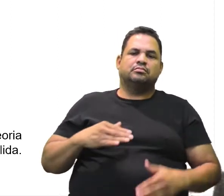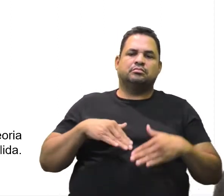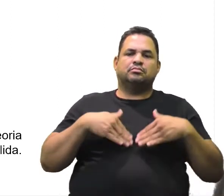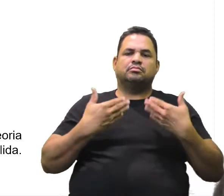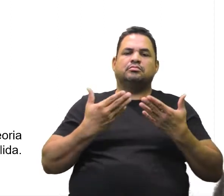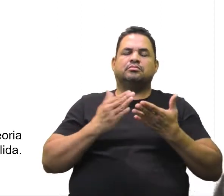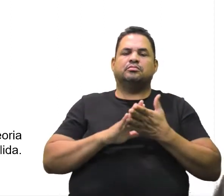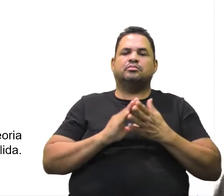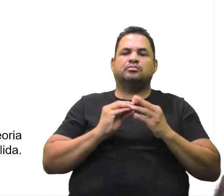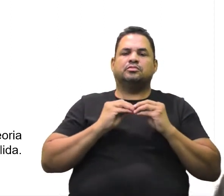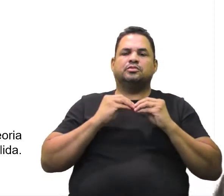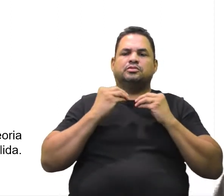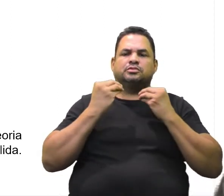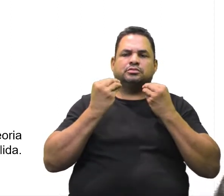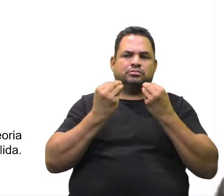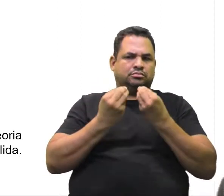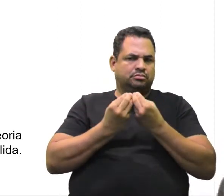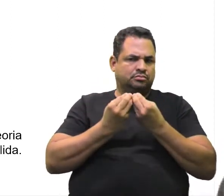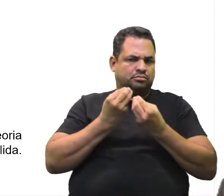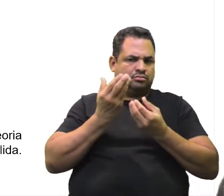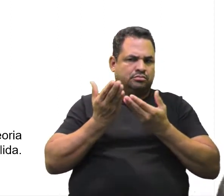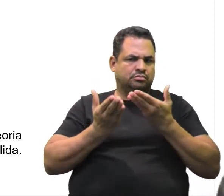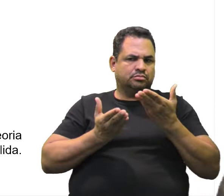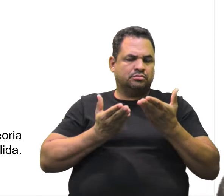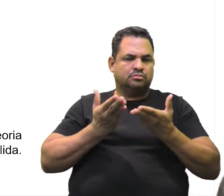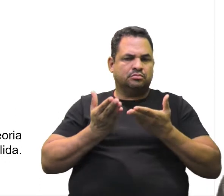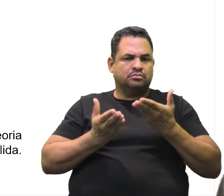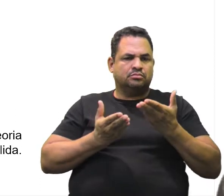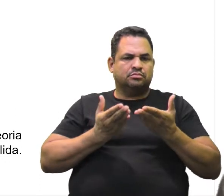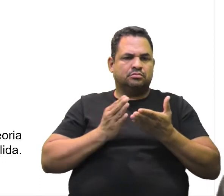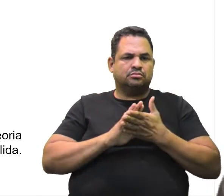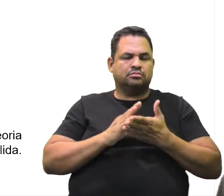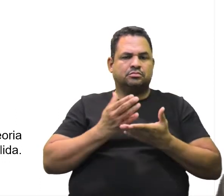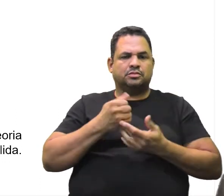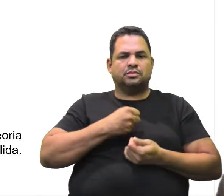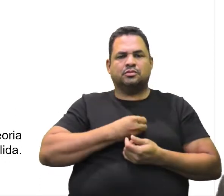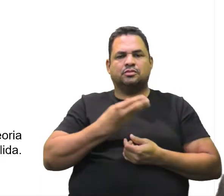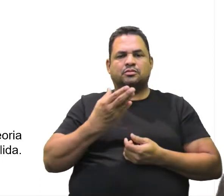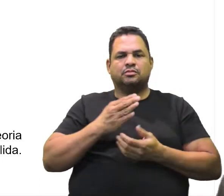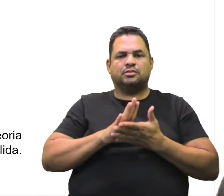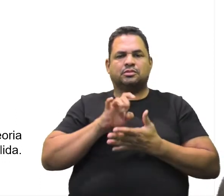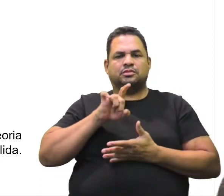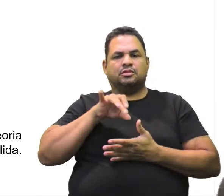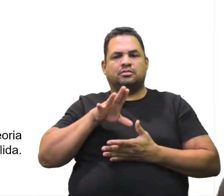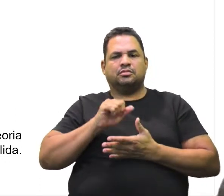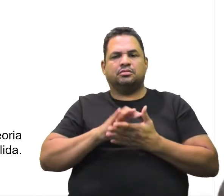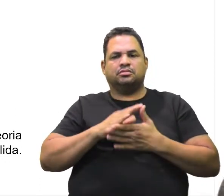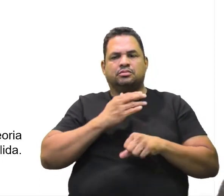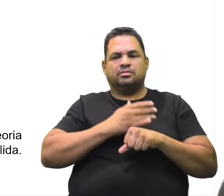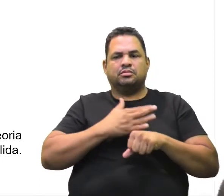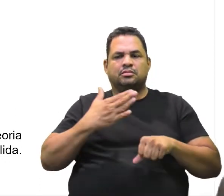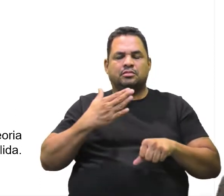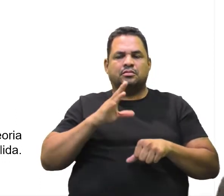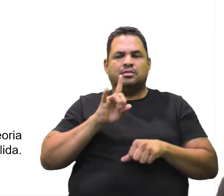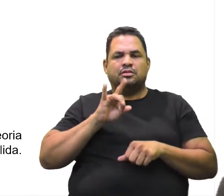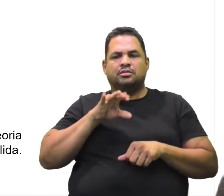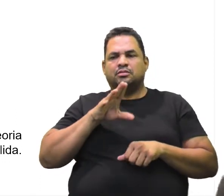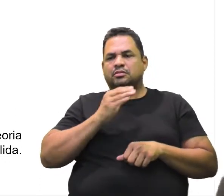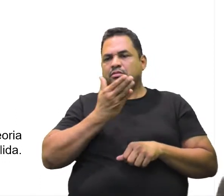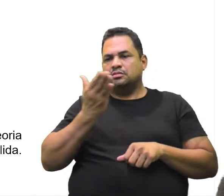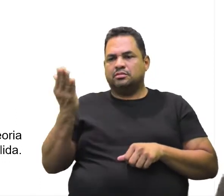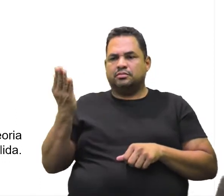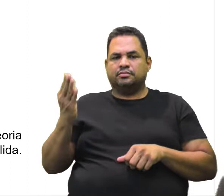Quando essa doença é tratada com uma quantidade estequiométrica de um ácido de